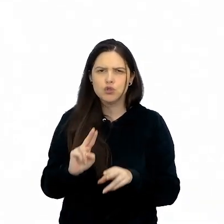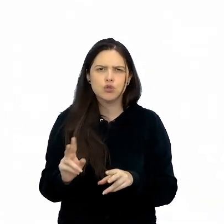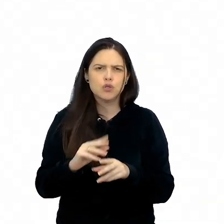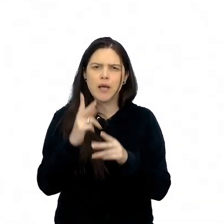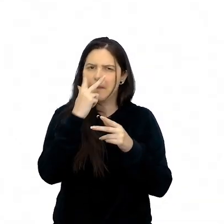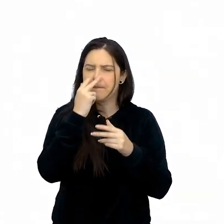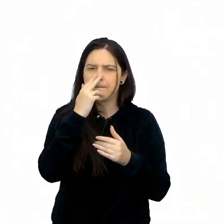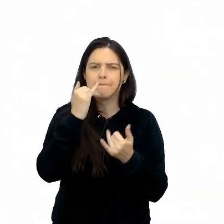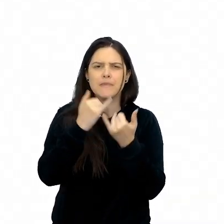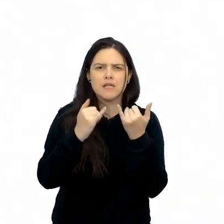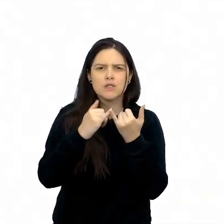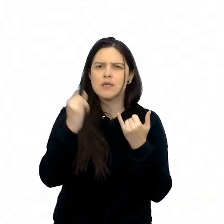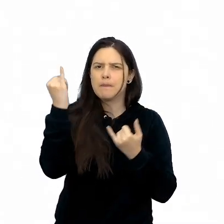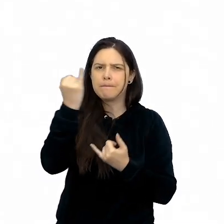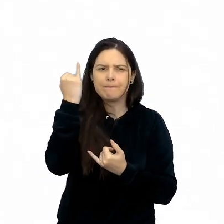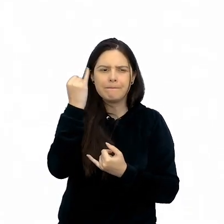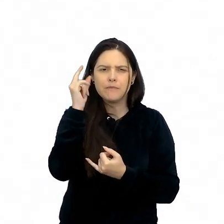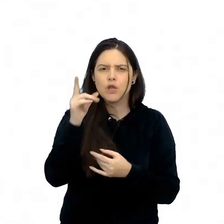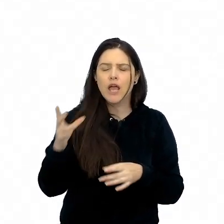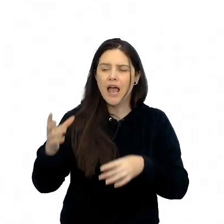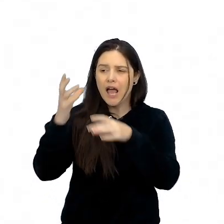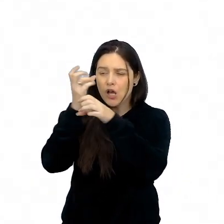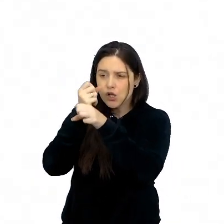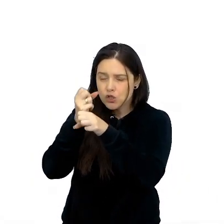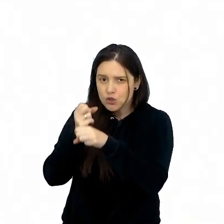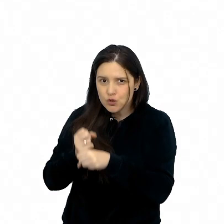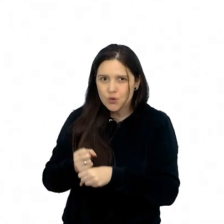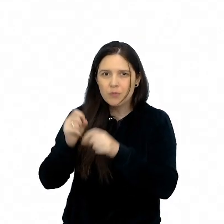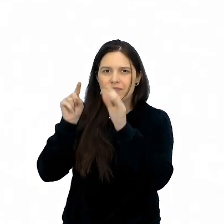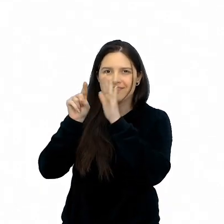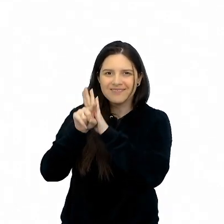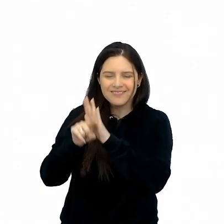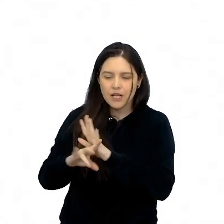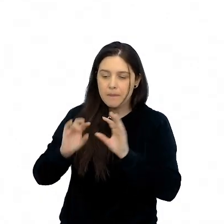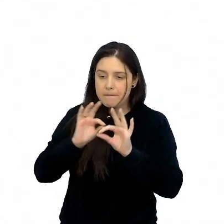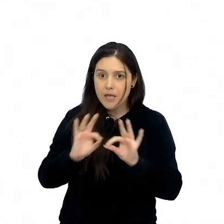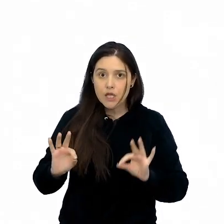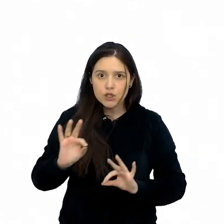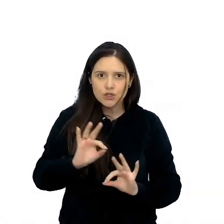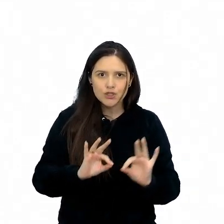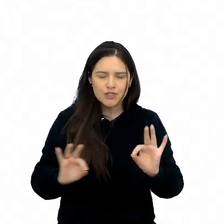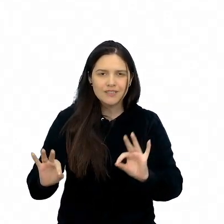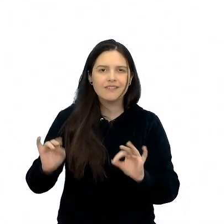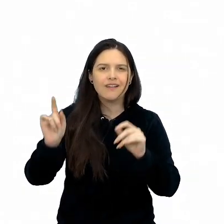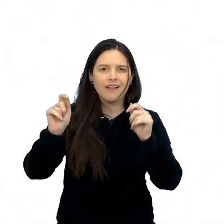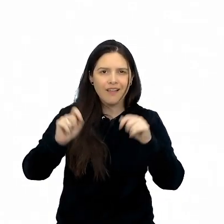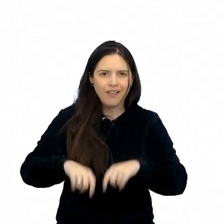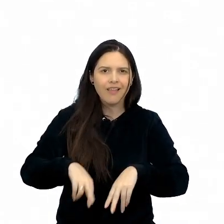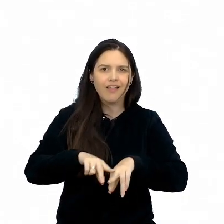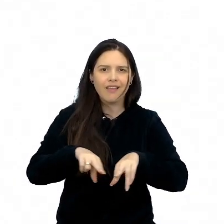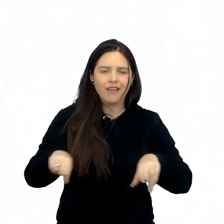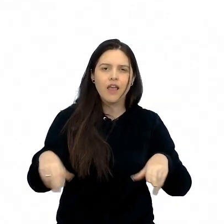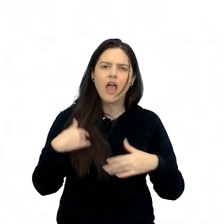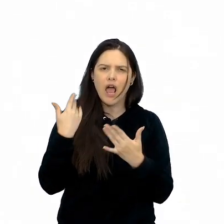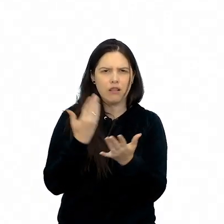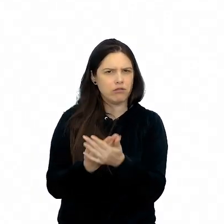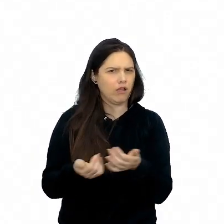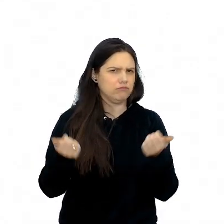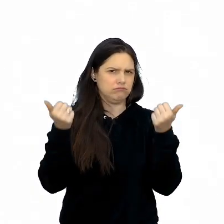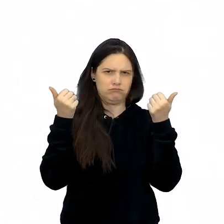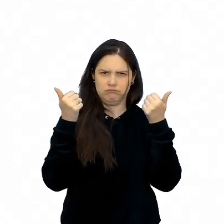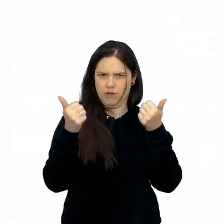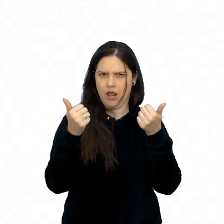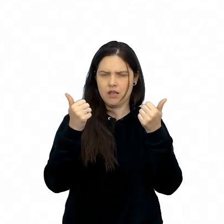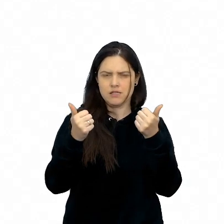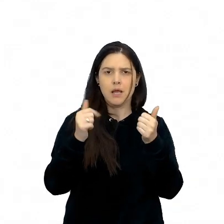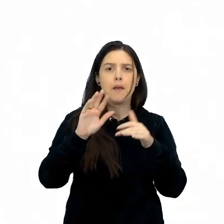muito importante. Nós colocamos lá, verificar que a soma das medidas dos ângulos internos de um triângulo é 180. Até aí, beleza, a gente vai